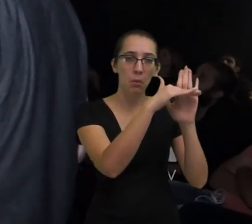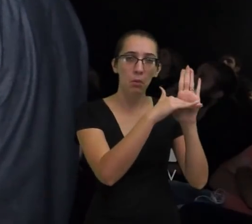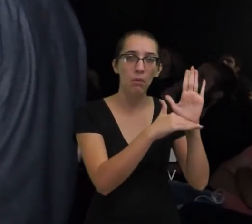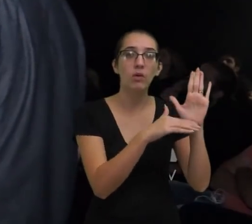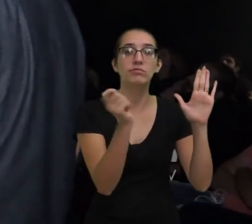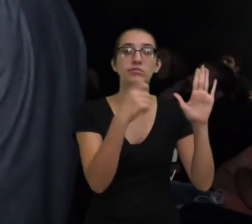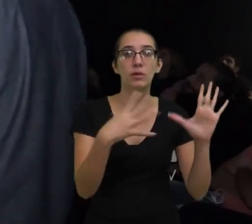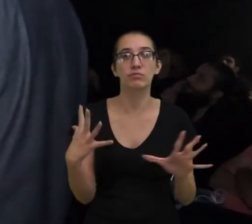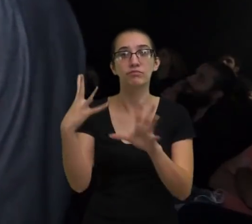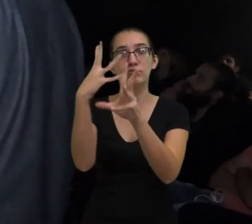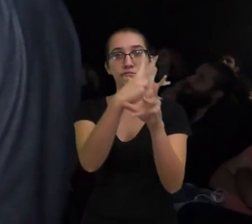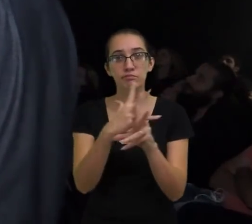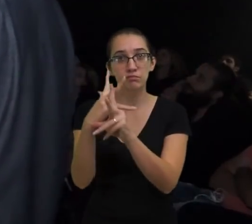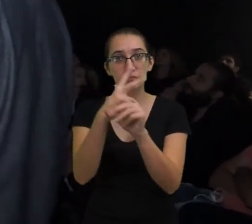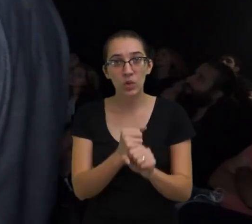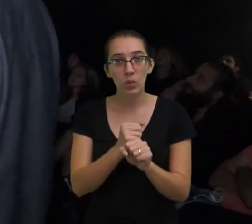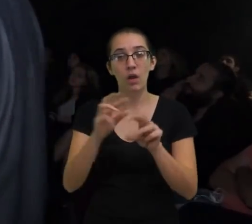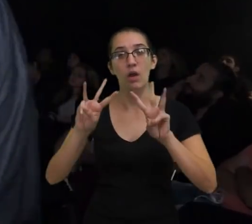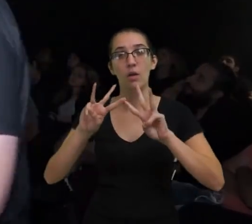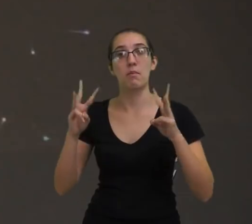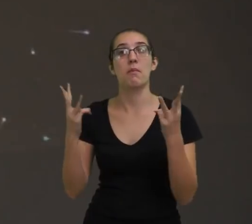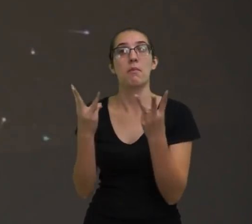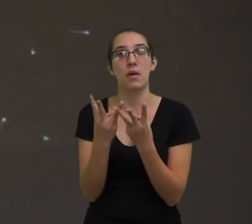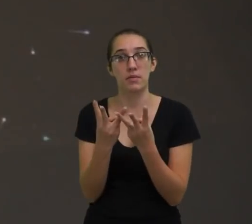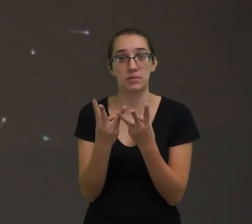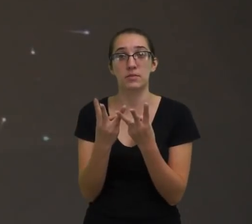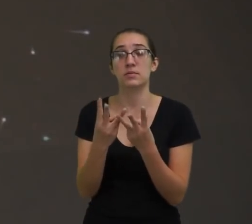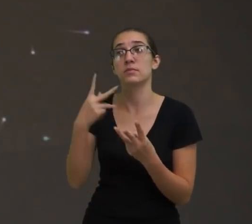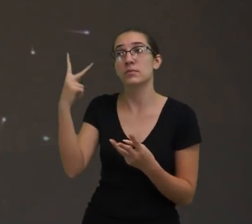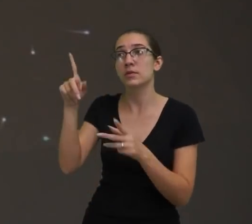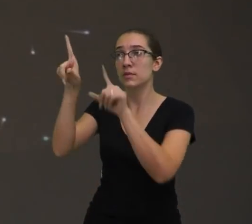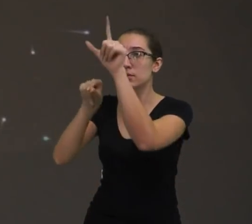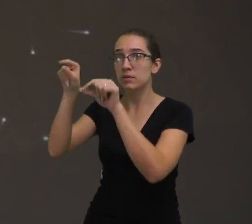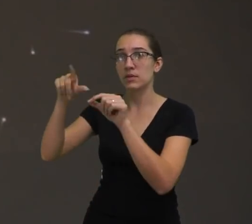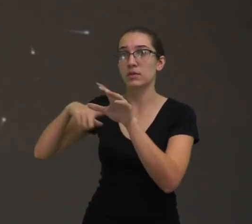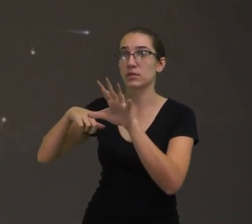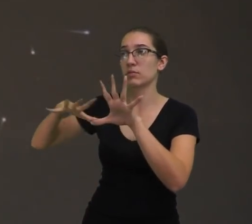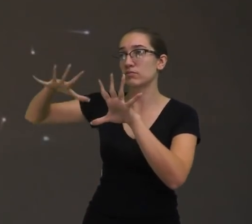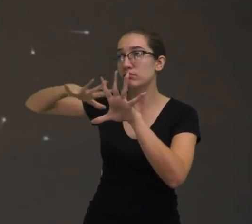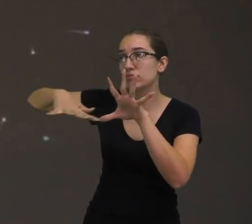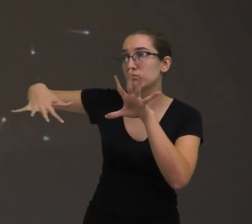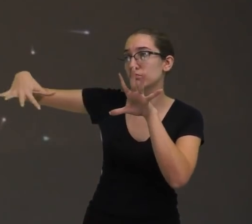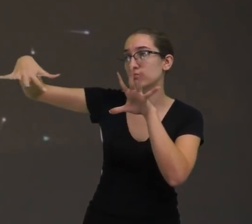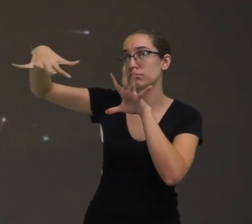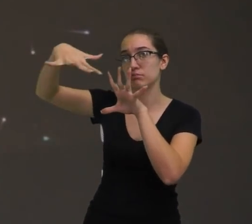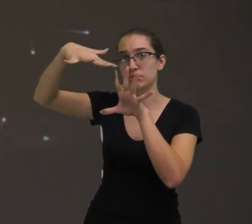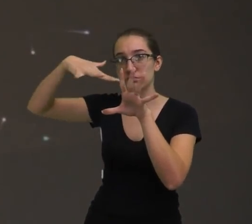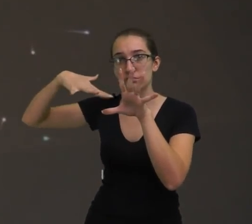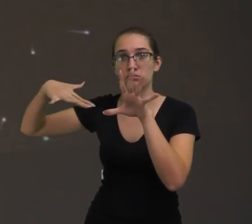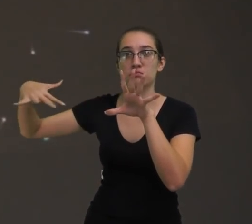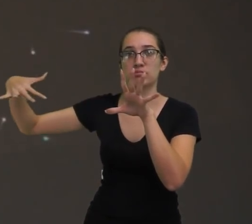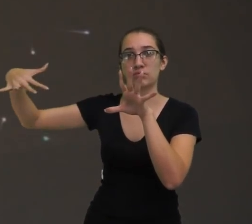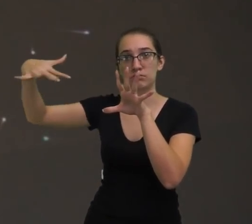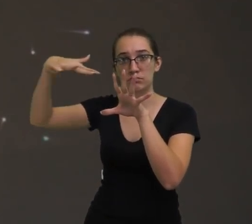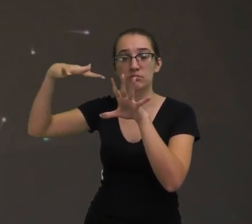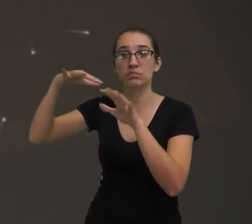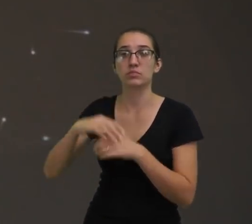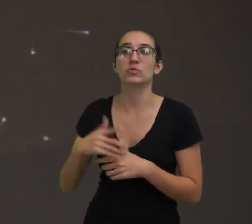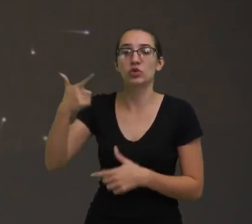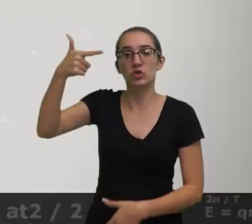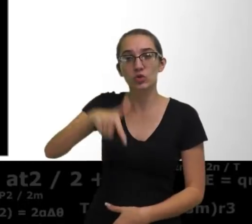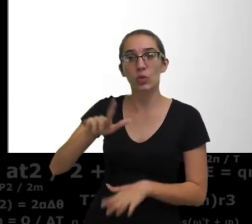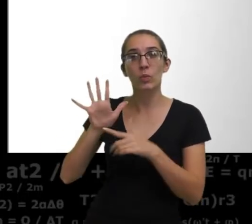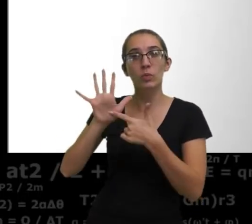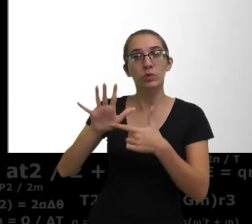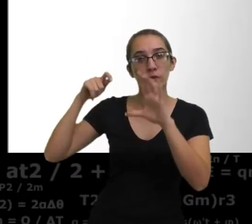estrelas estão orbitando em torno, tá? Então, de novo, vou mostrar um videozinho para vocês da órbita dessas estrelas,